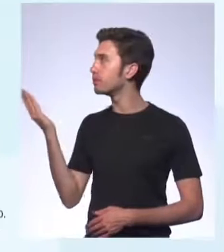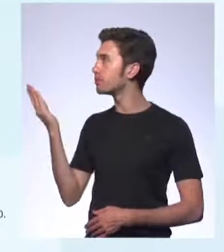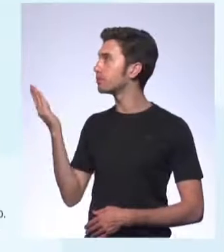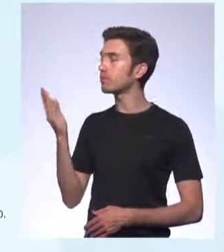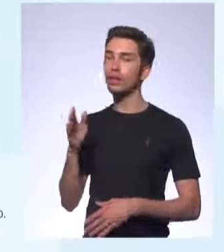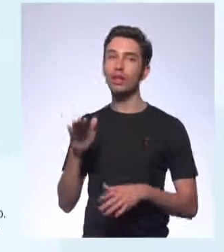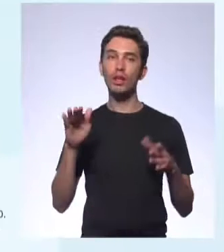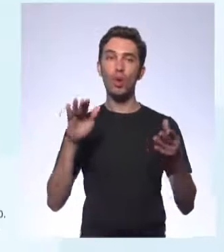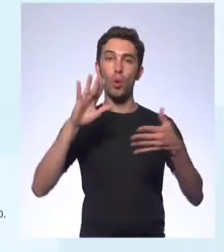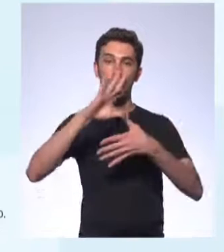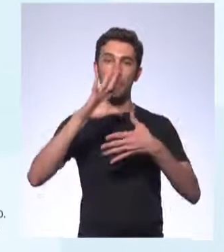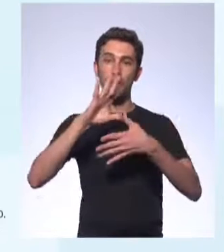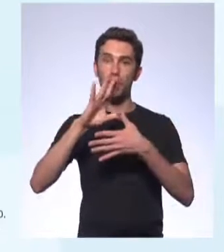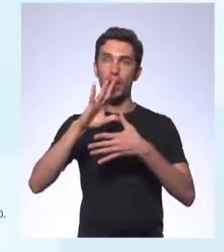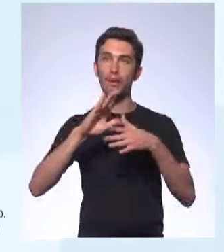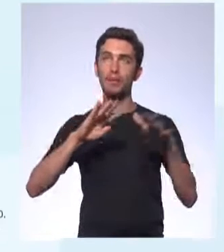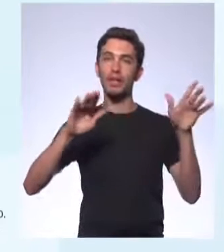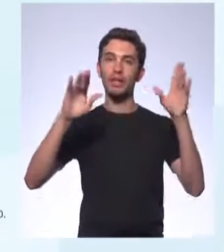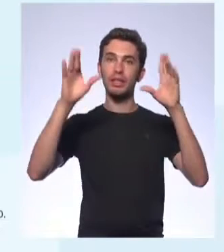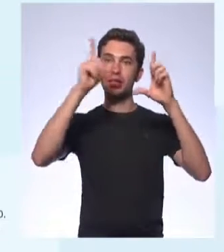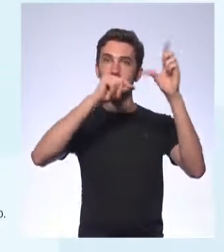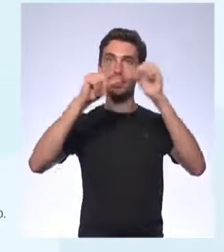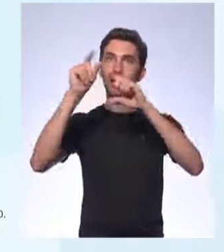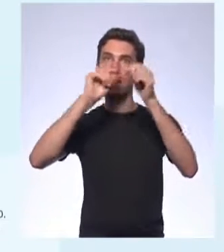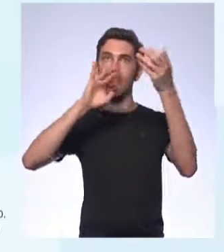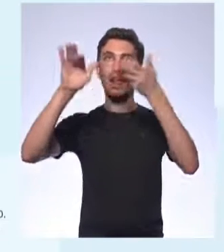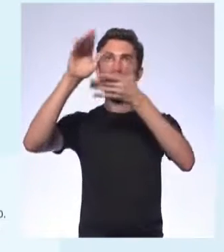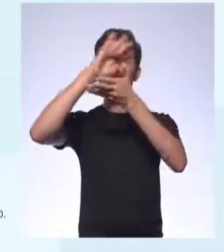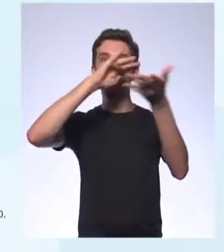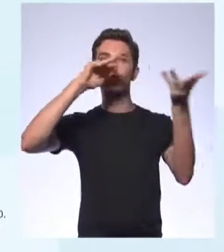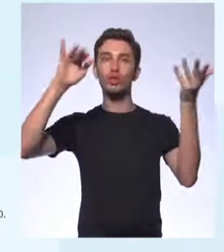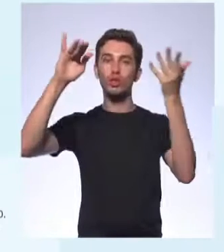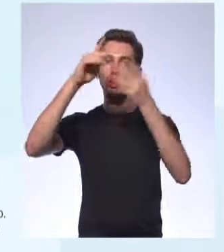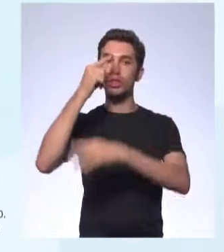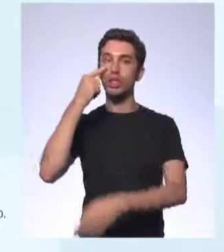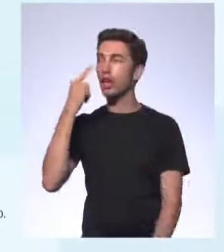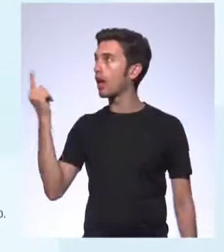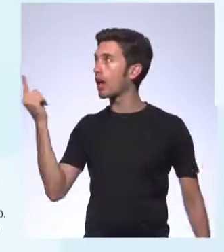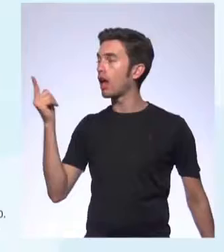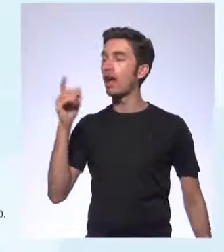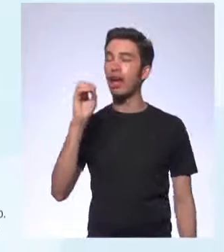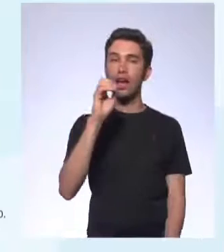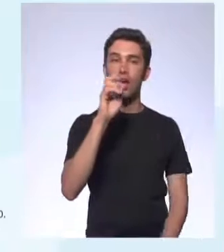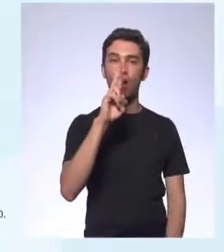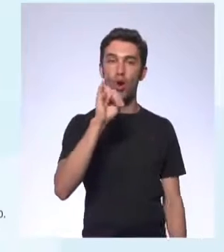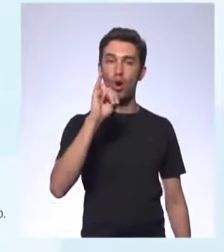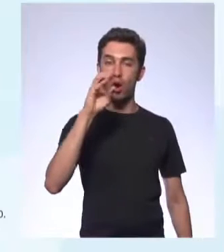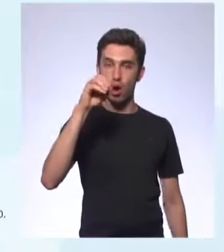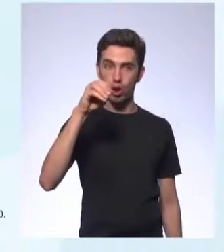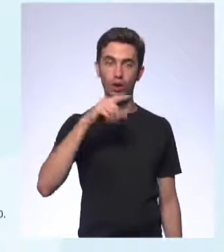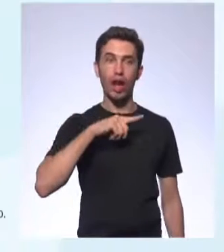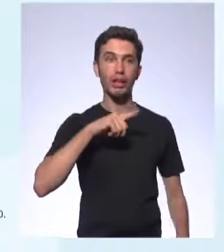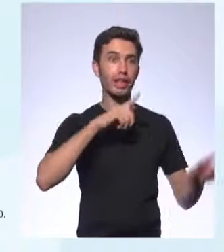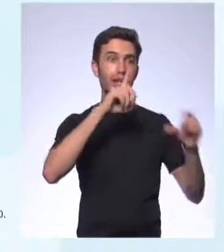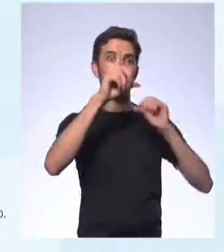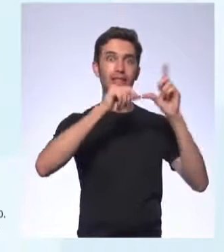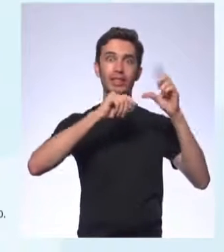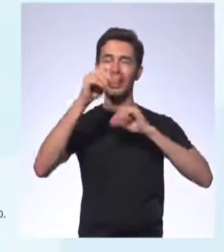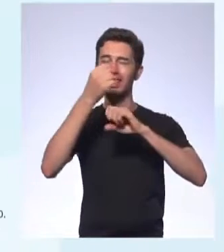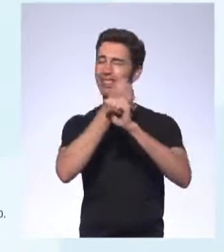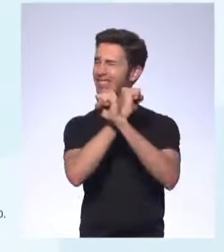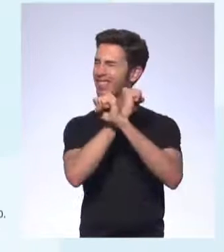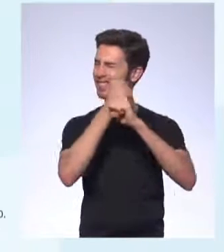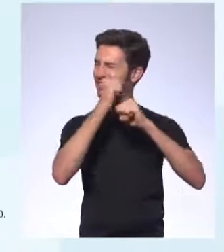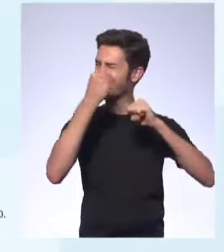dá para ver, ó, que a constelação de Órion, que tem ali estrelas que são